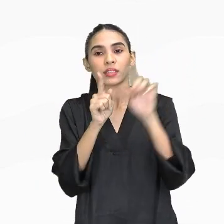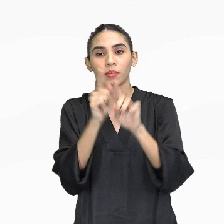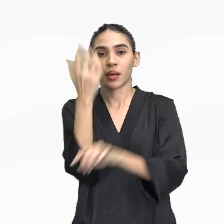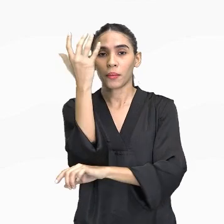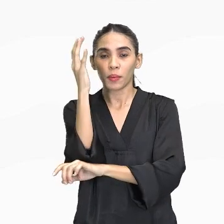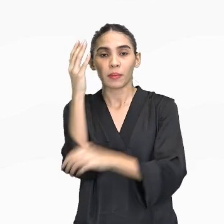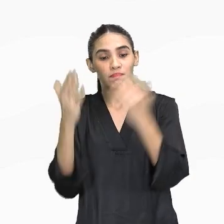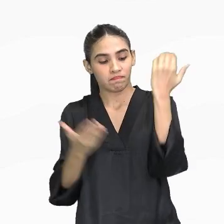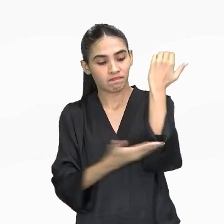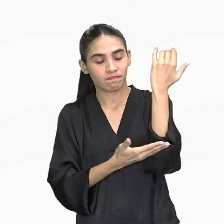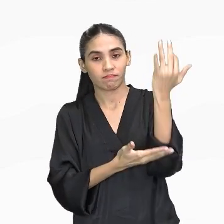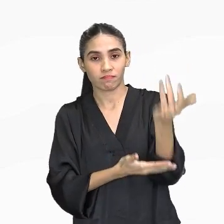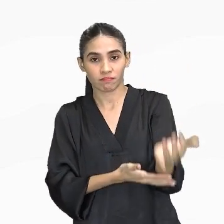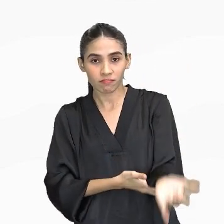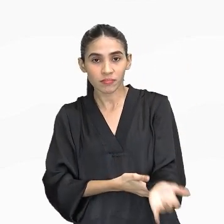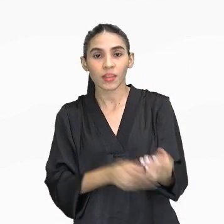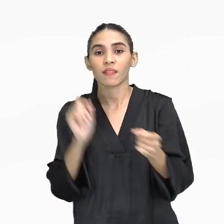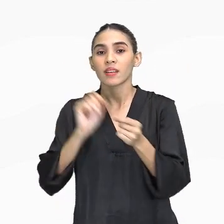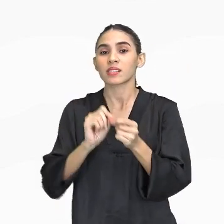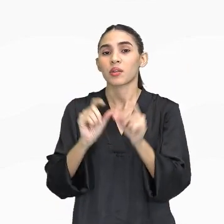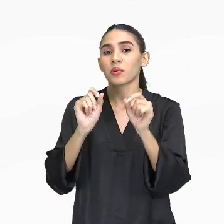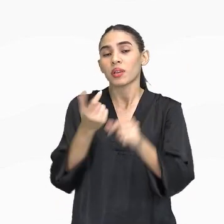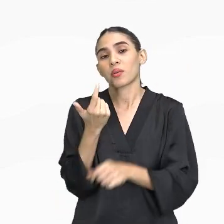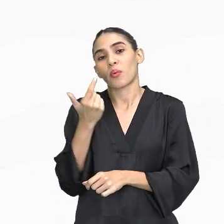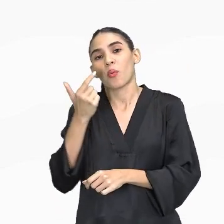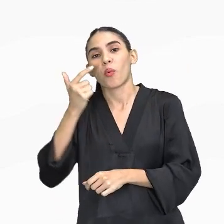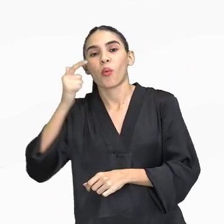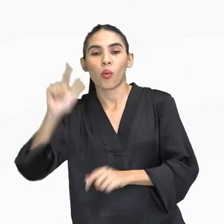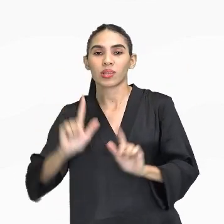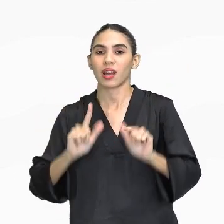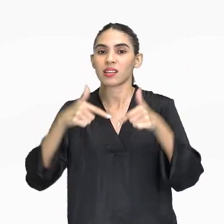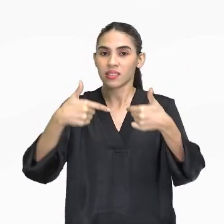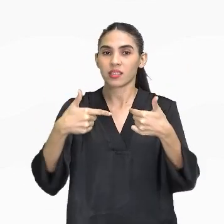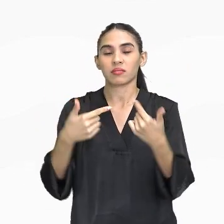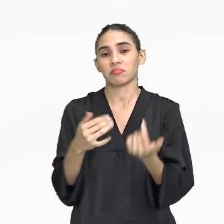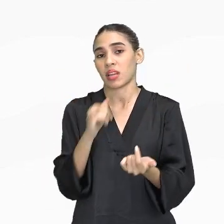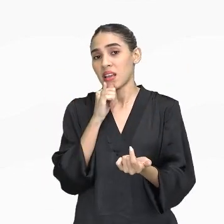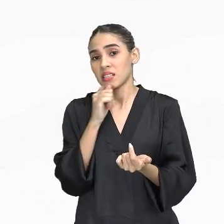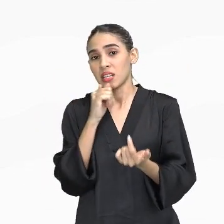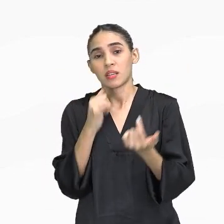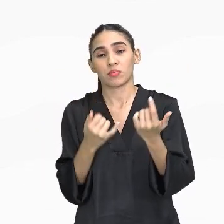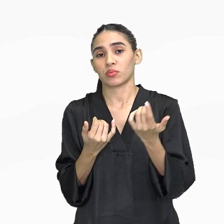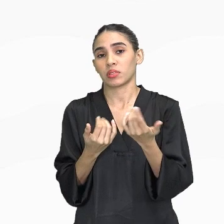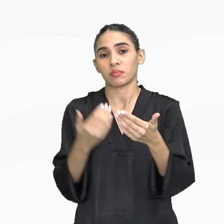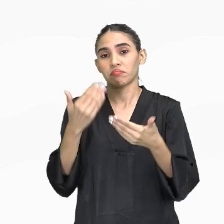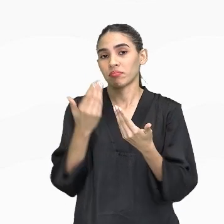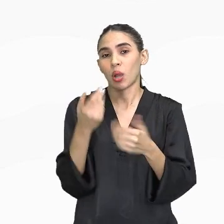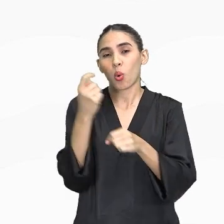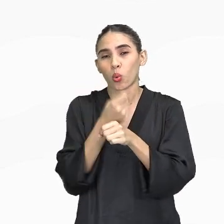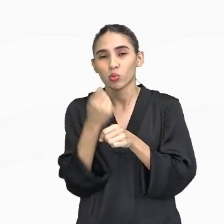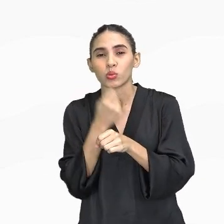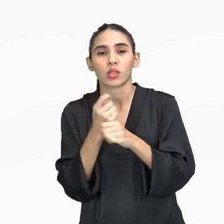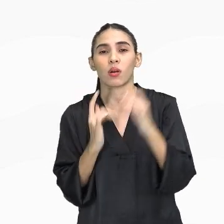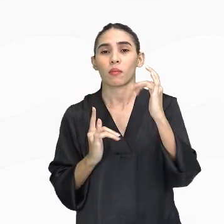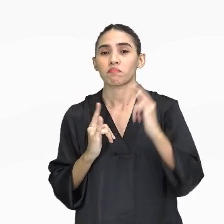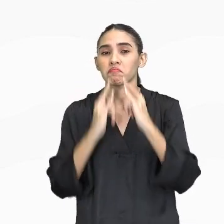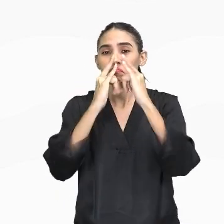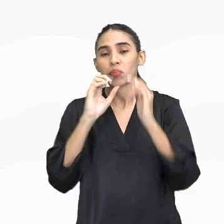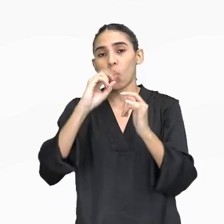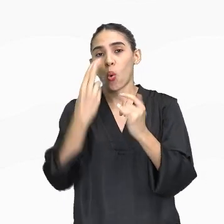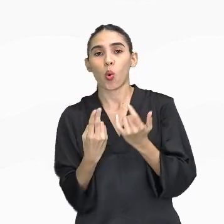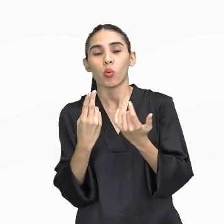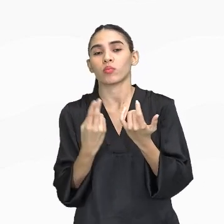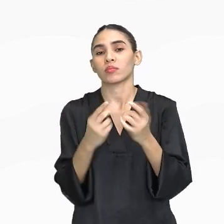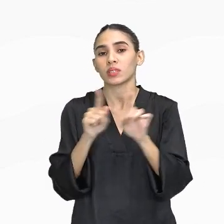Foi desmatada, para se fazer ali uma outra atividade, né? Seja para uma construção civil, por exemplo, até mesmo para pecuária, né?